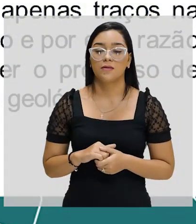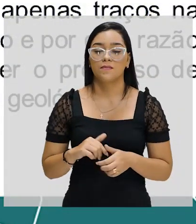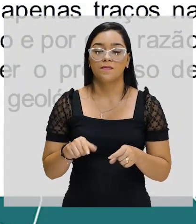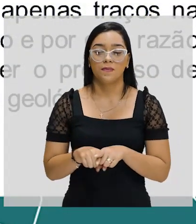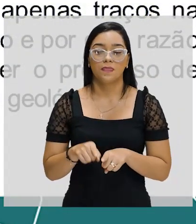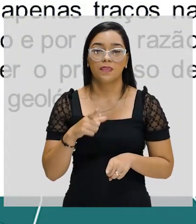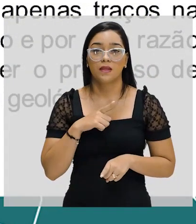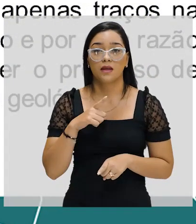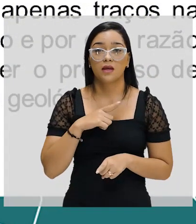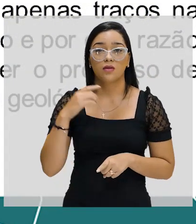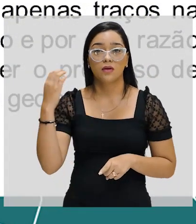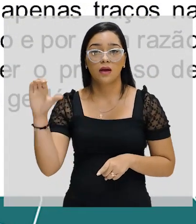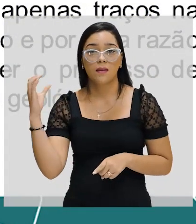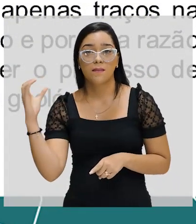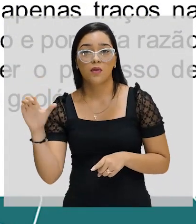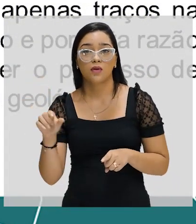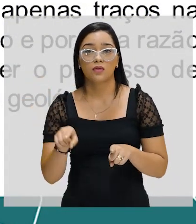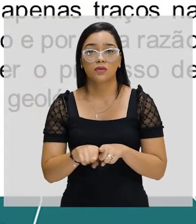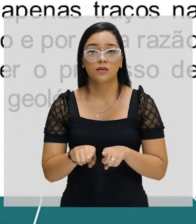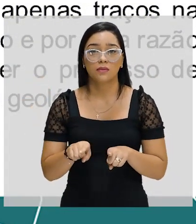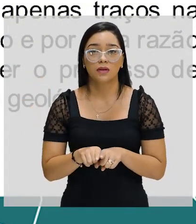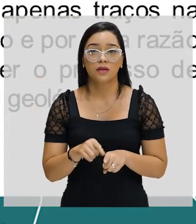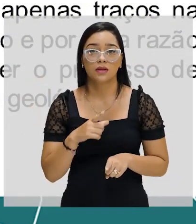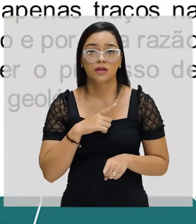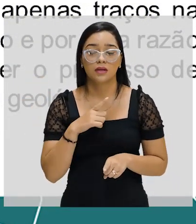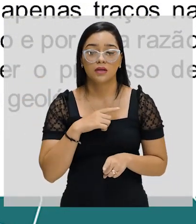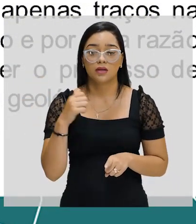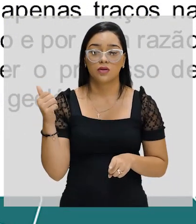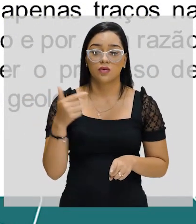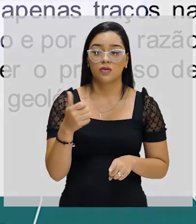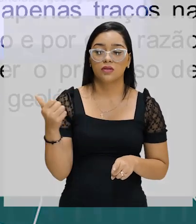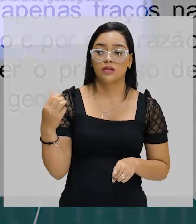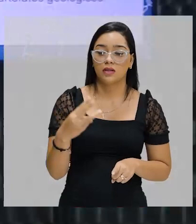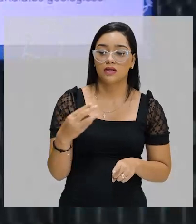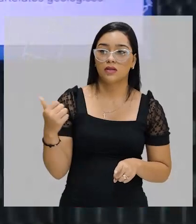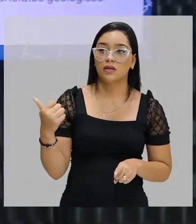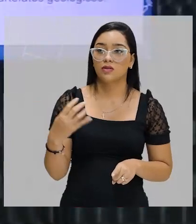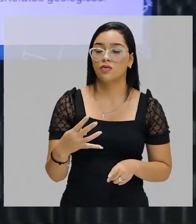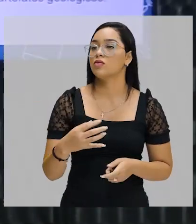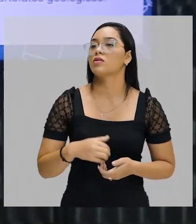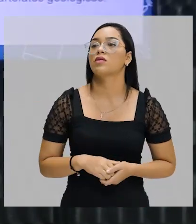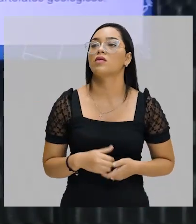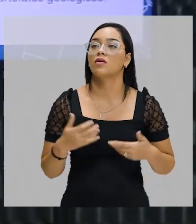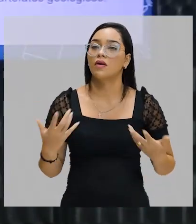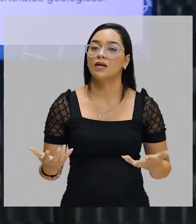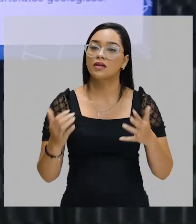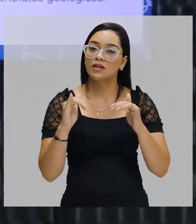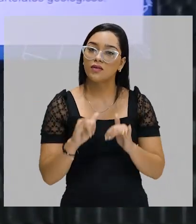Nós temos o do carbono também, né? Carbono 12, 13 e 14, tá ok?